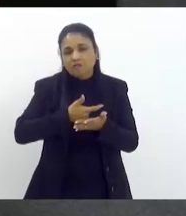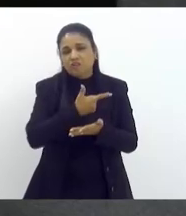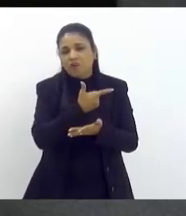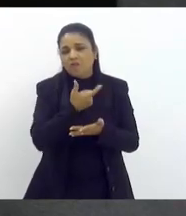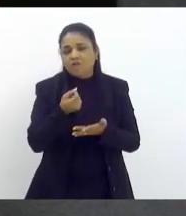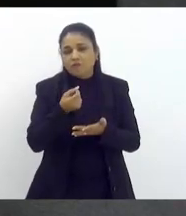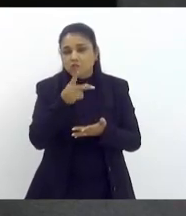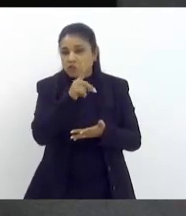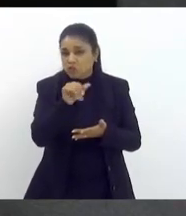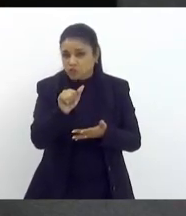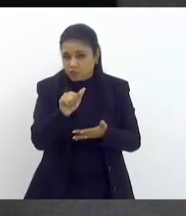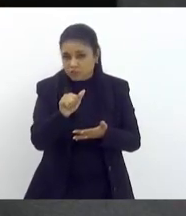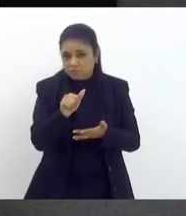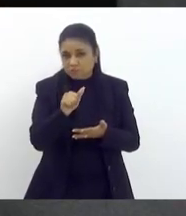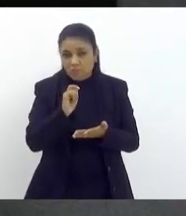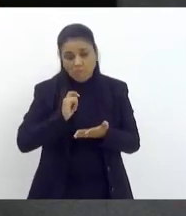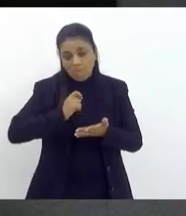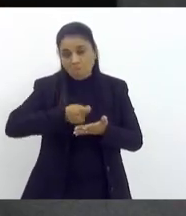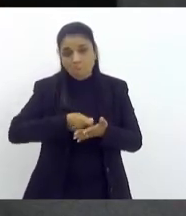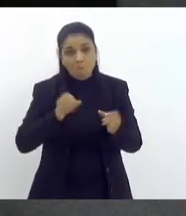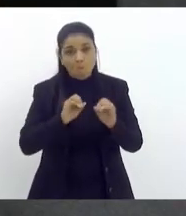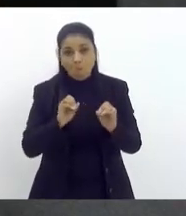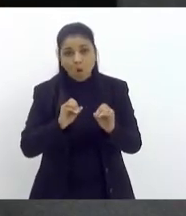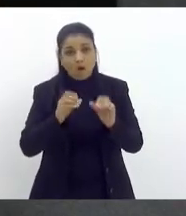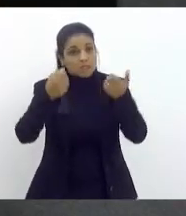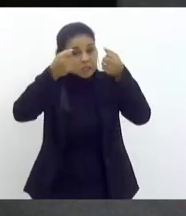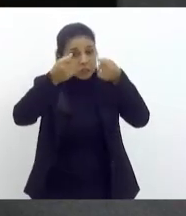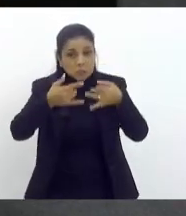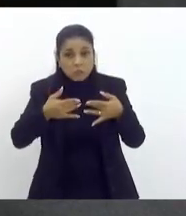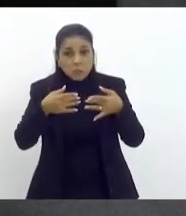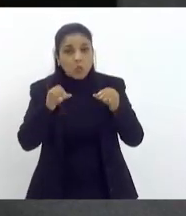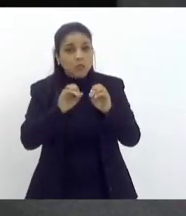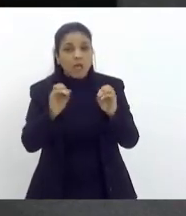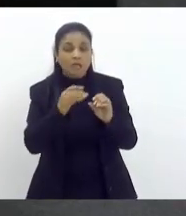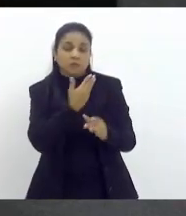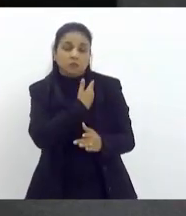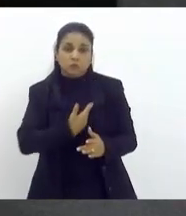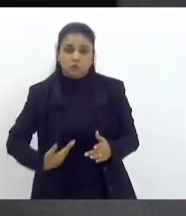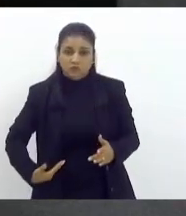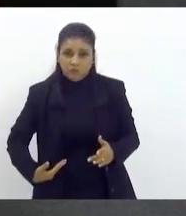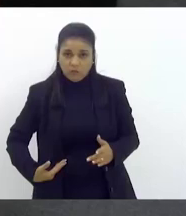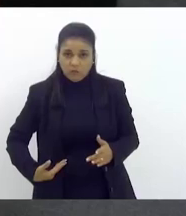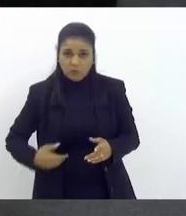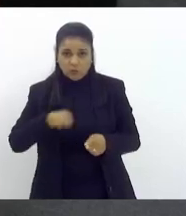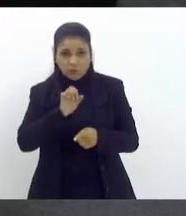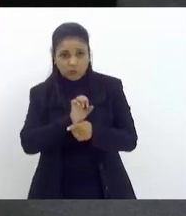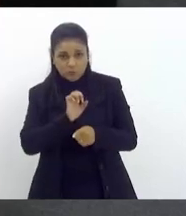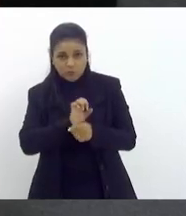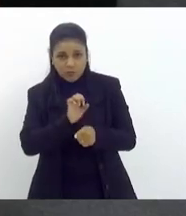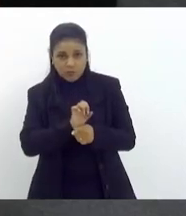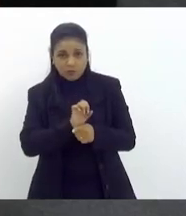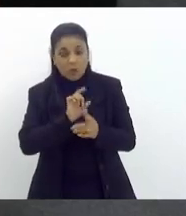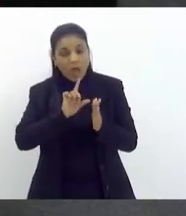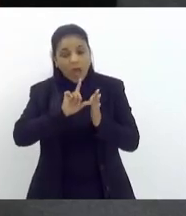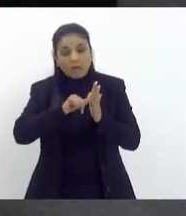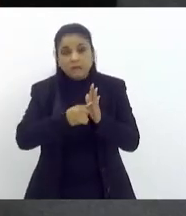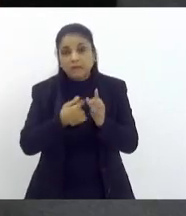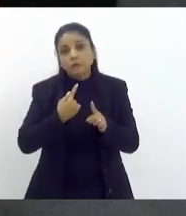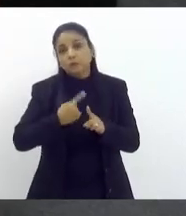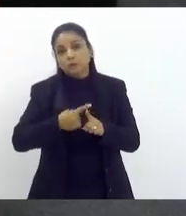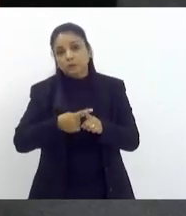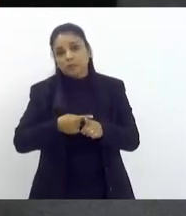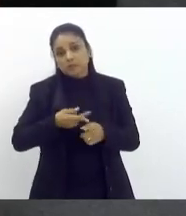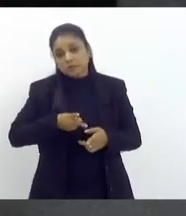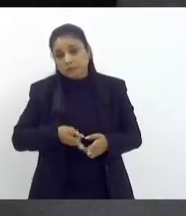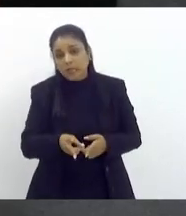pago e não foi dado nenhuma explicação pelo governo do estado sobre essa situação de atraso contínuo